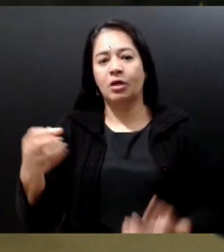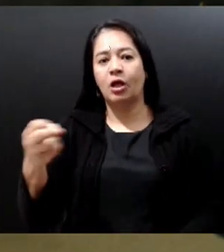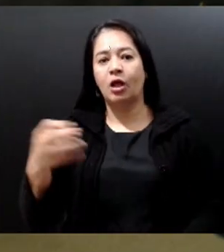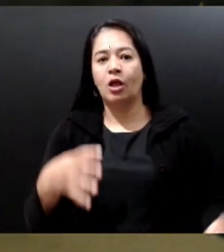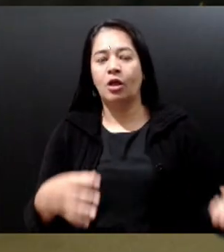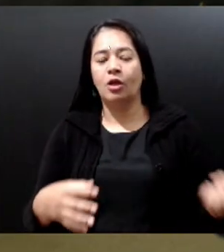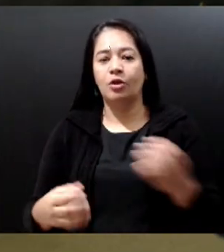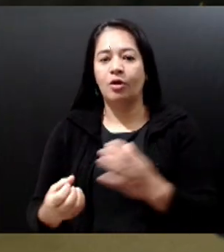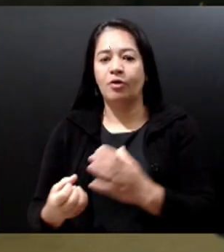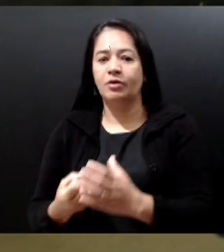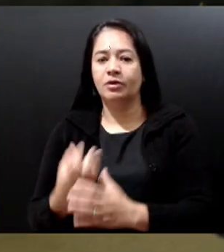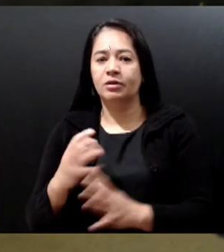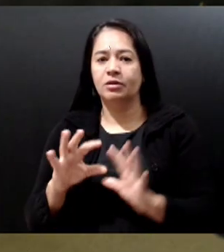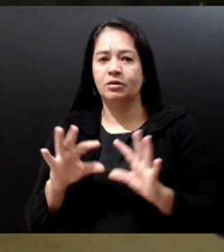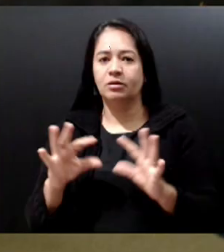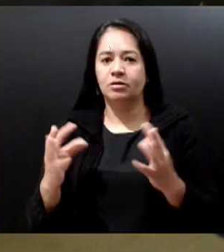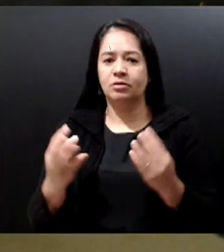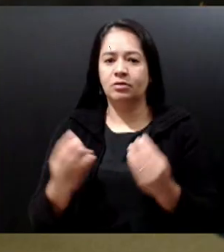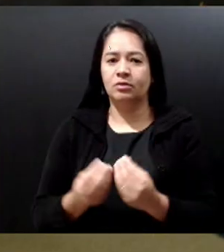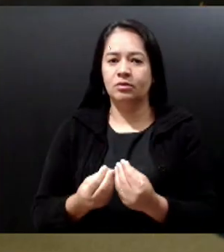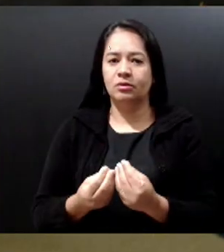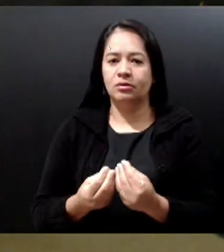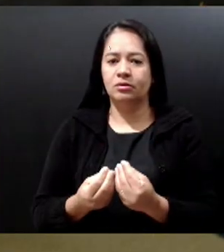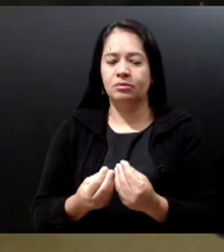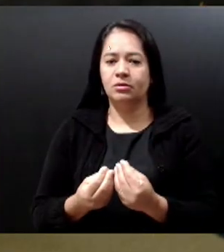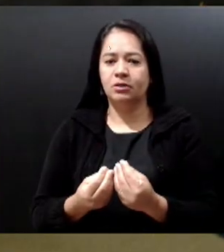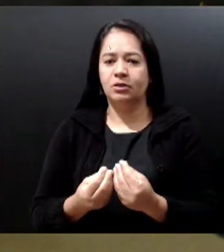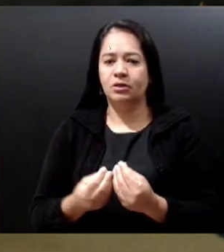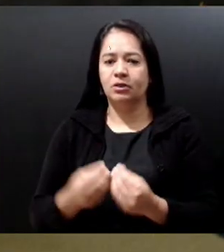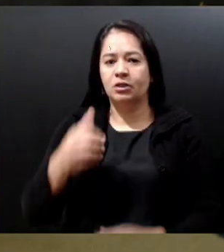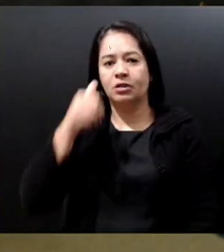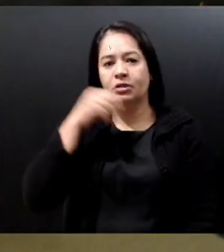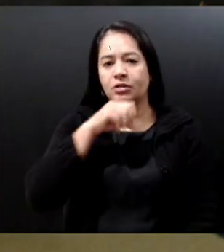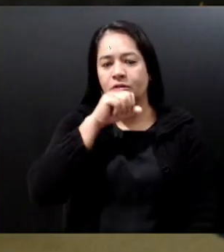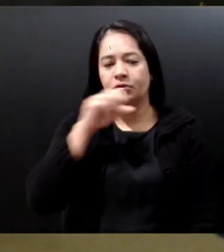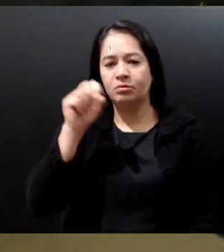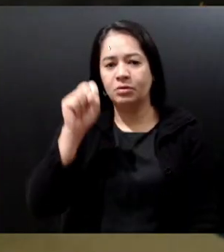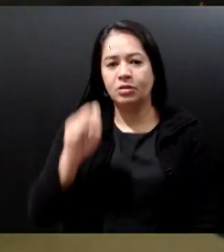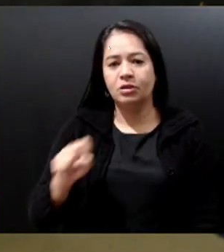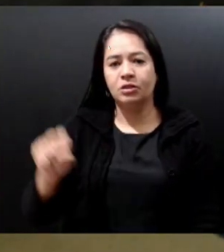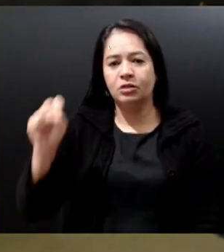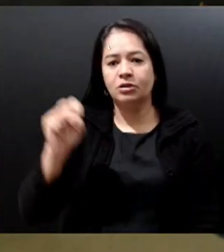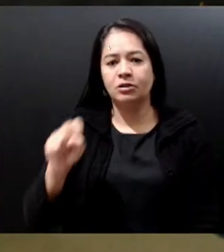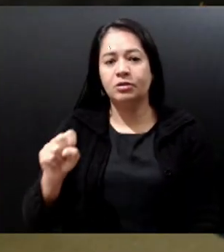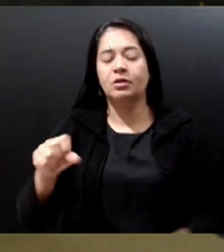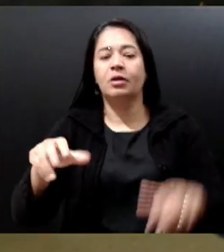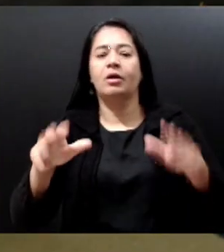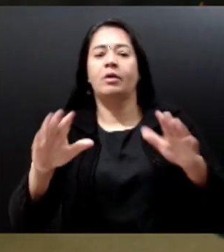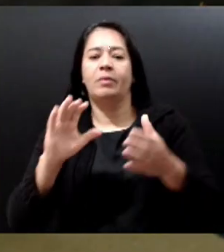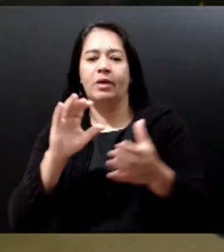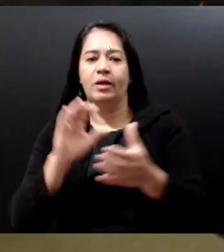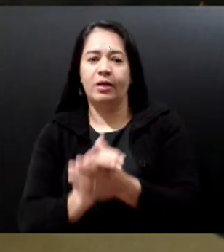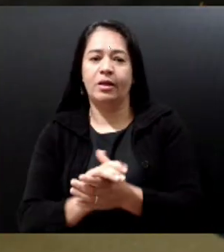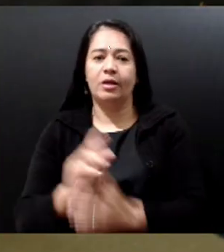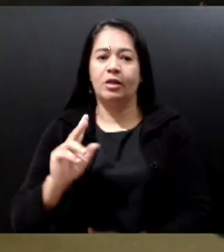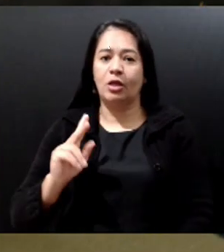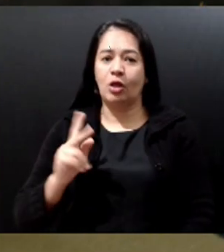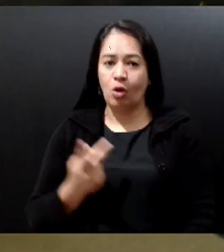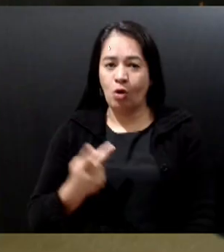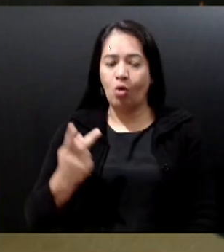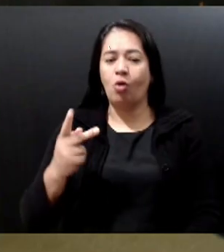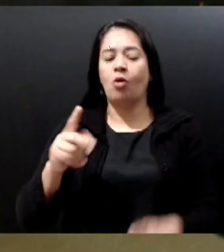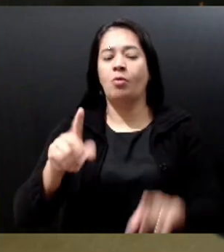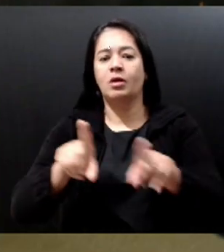Famílias compostas por mães solo, por escolha, casais homoafetivos criando filhos, avós que assumem a criação dos